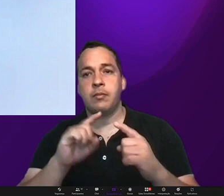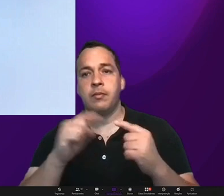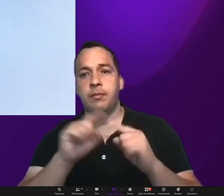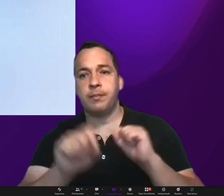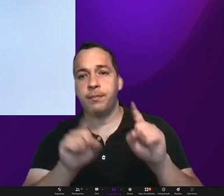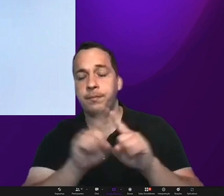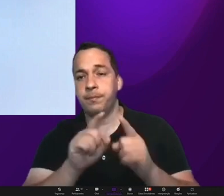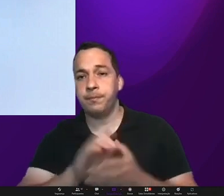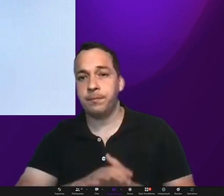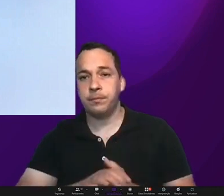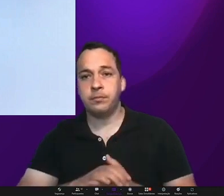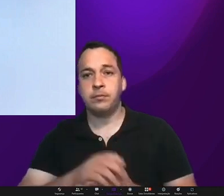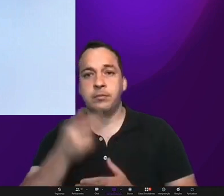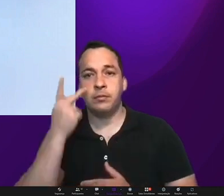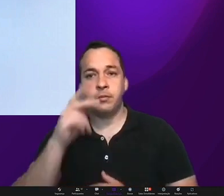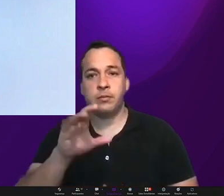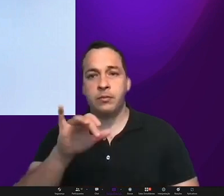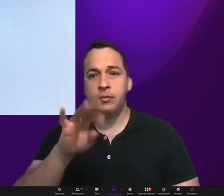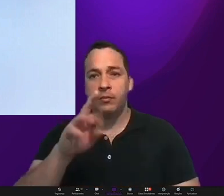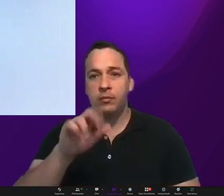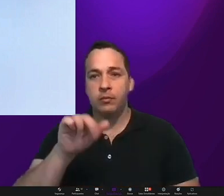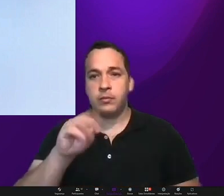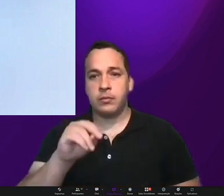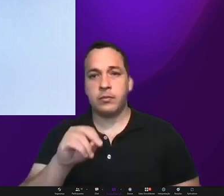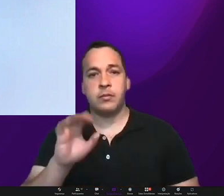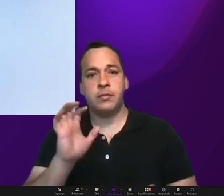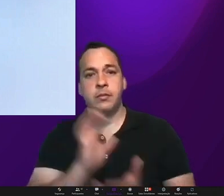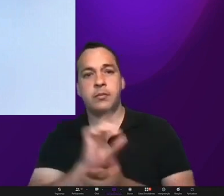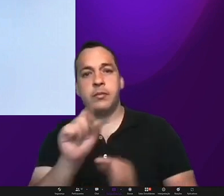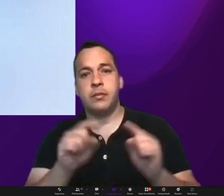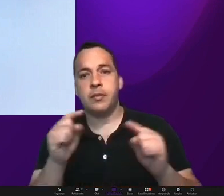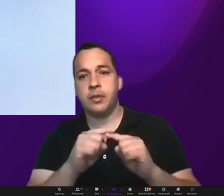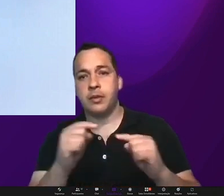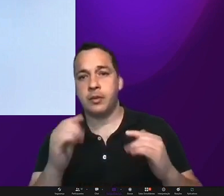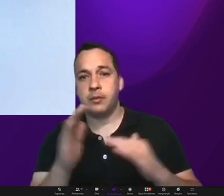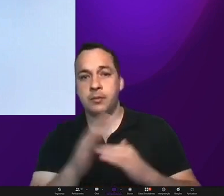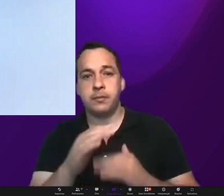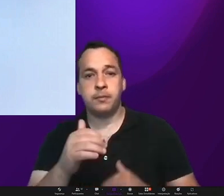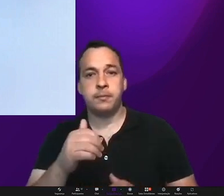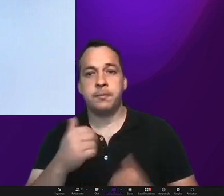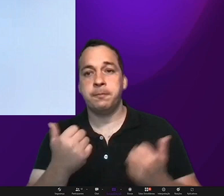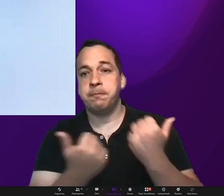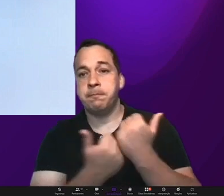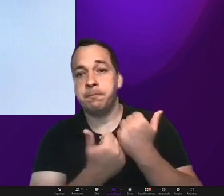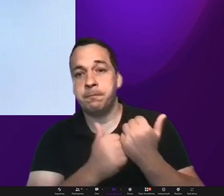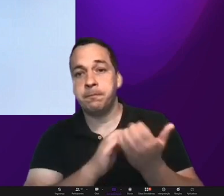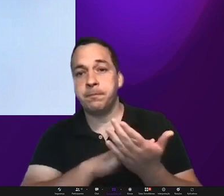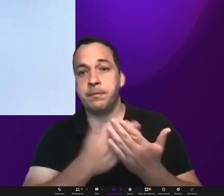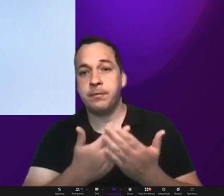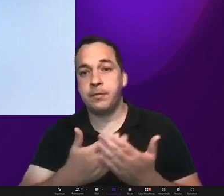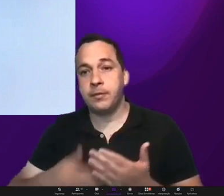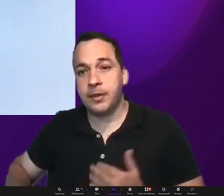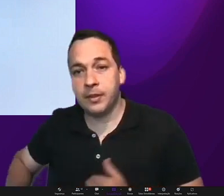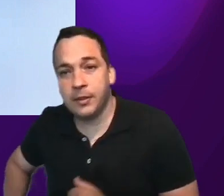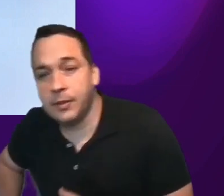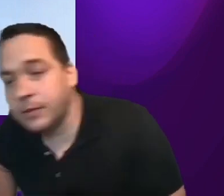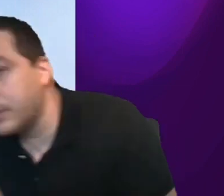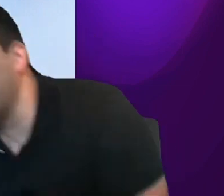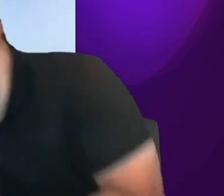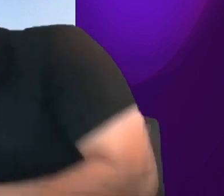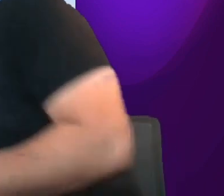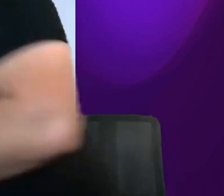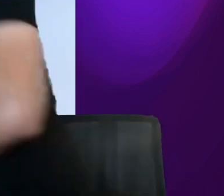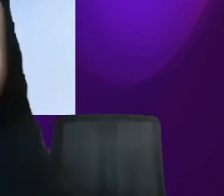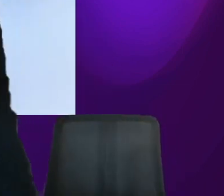o citrato, basicamente nos últimos 15 anos, embora a história dele remonte a mais de 20, como uma